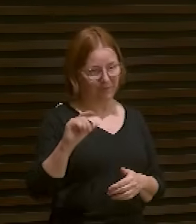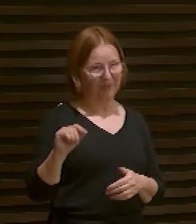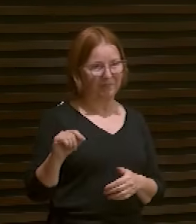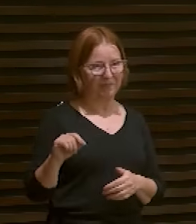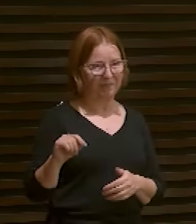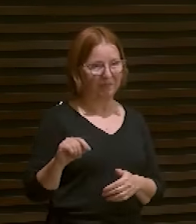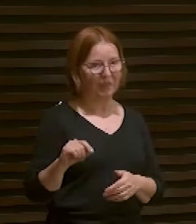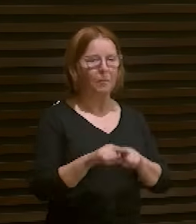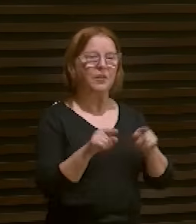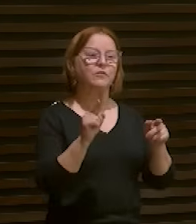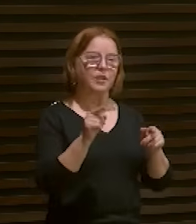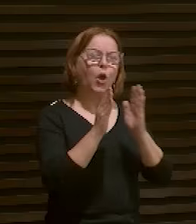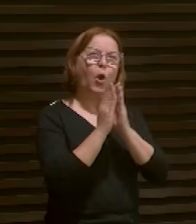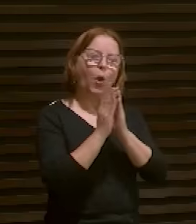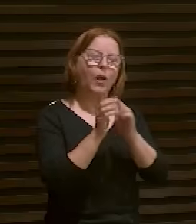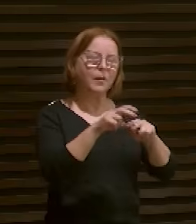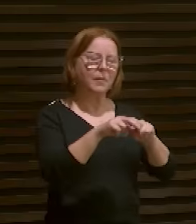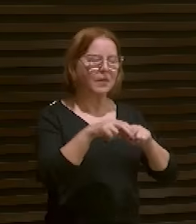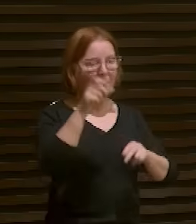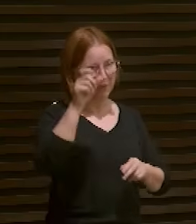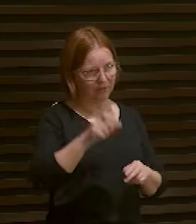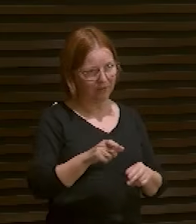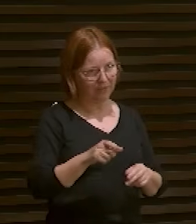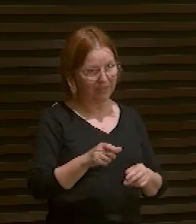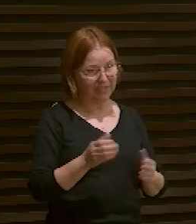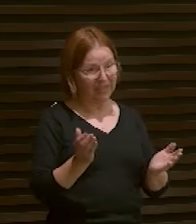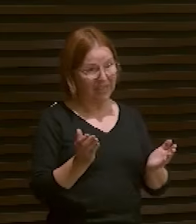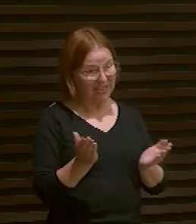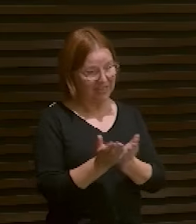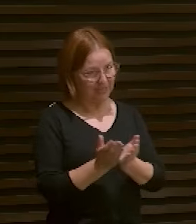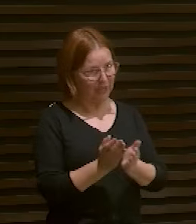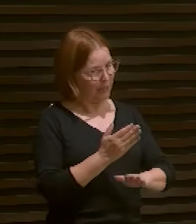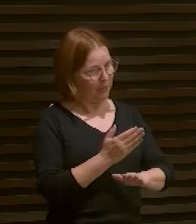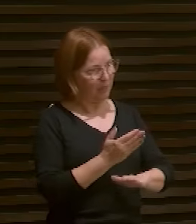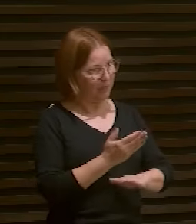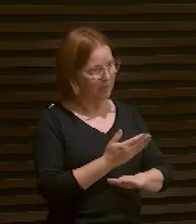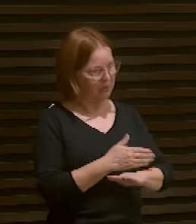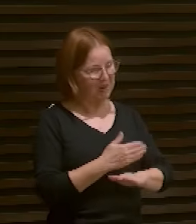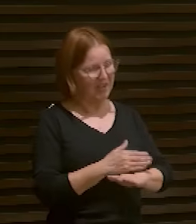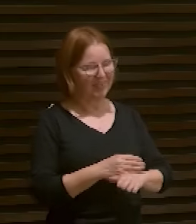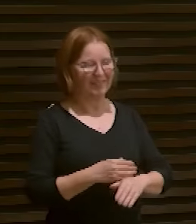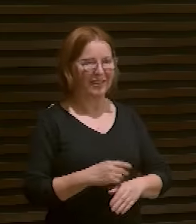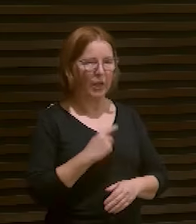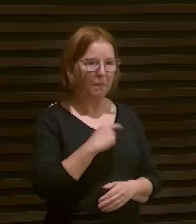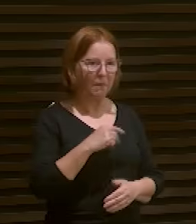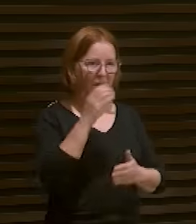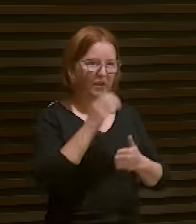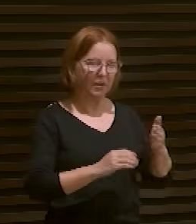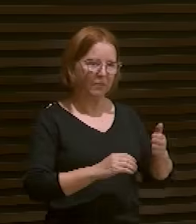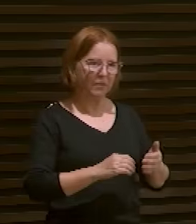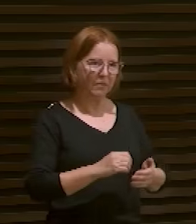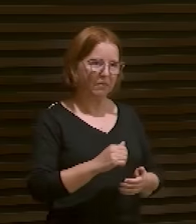pela salvação dela. Gente, cristianismo é prático. Paulo, do capítulo 1 ao capítulo 11, ele vem com doutrina.